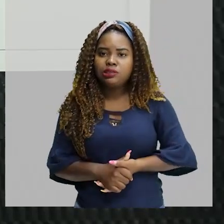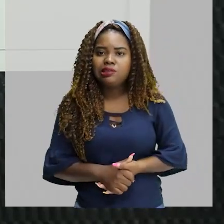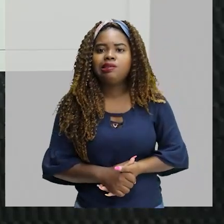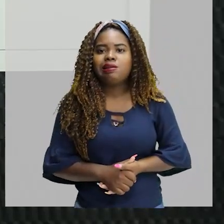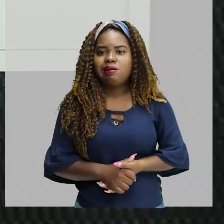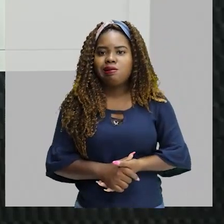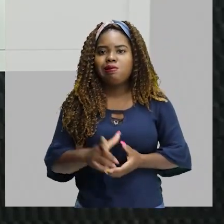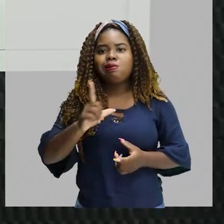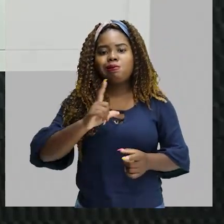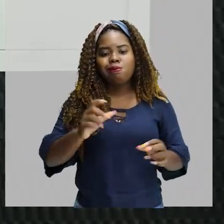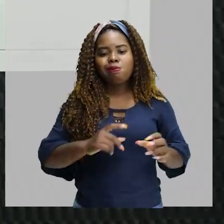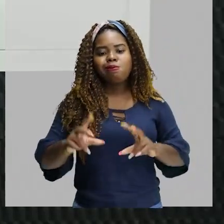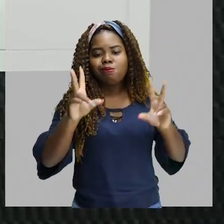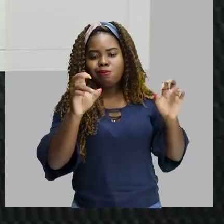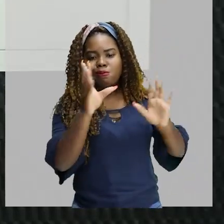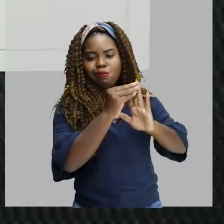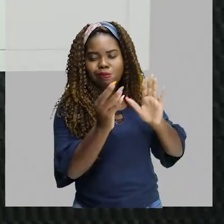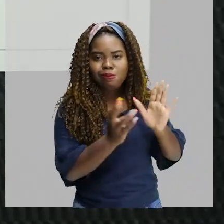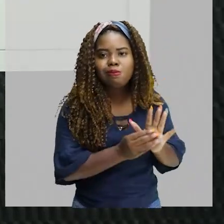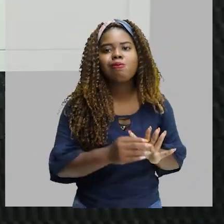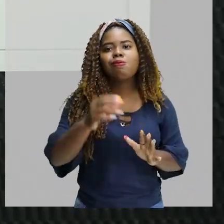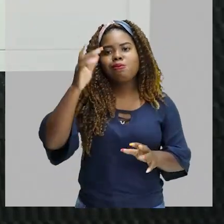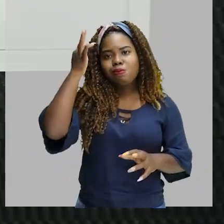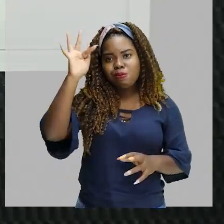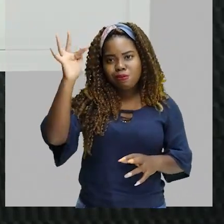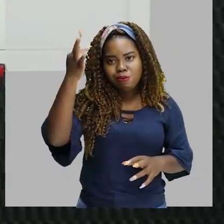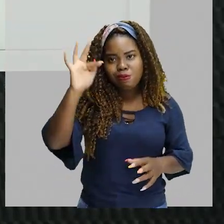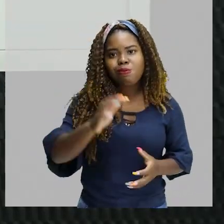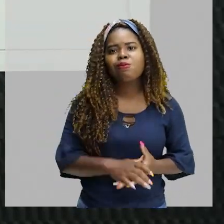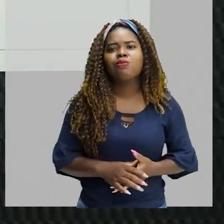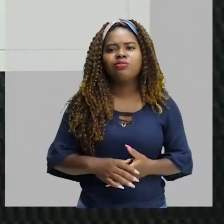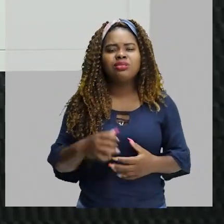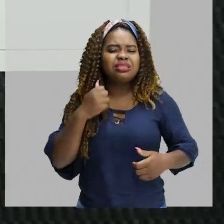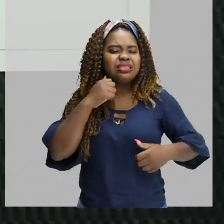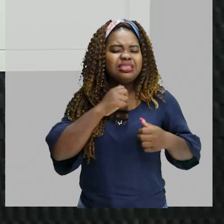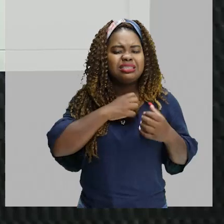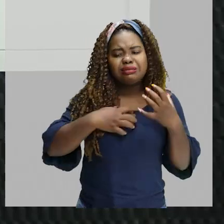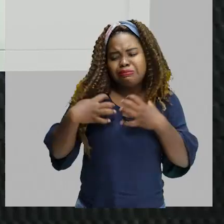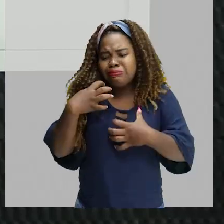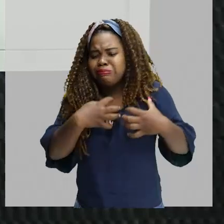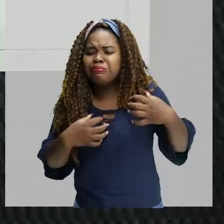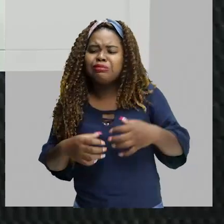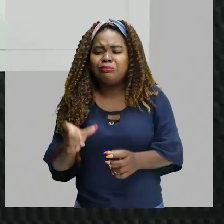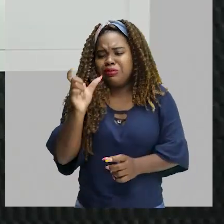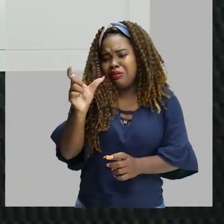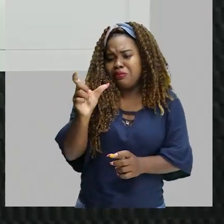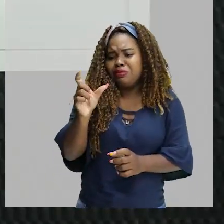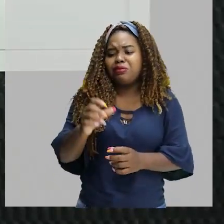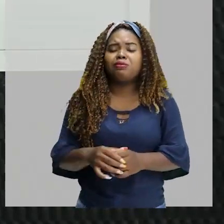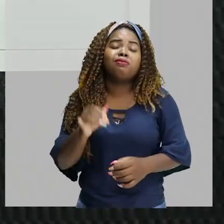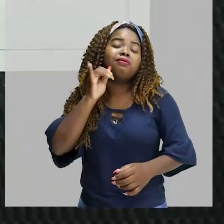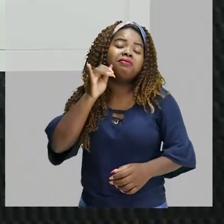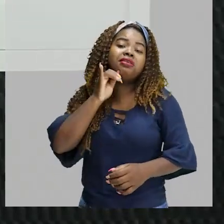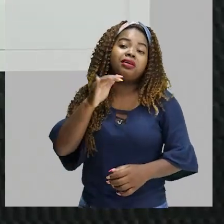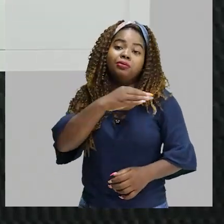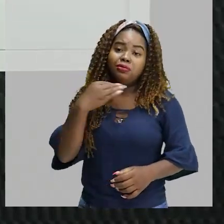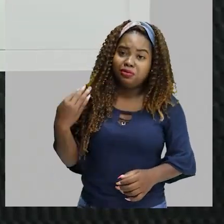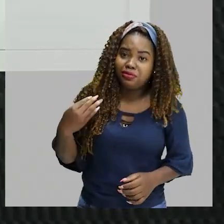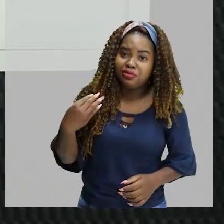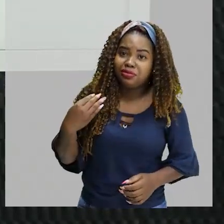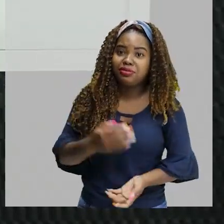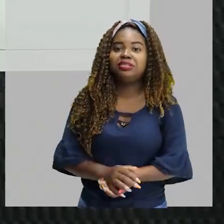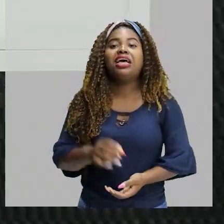são realmente angustiantes só pela palavra. Por exemplo, a morte. Tá? Aqui no estúdio a galera já estava aqui meio, né, preocupada. Não, vamos